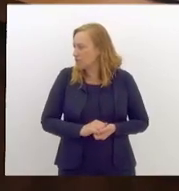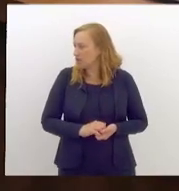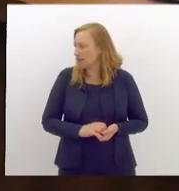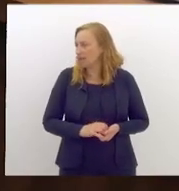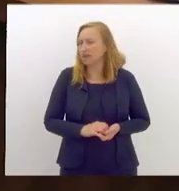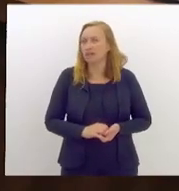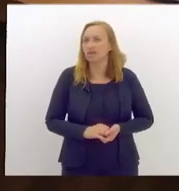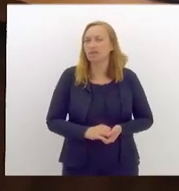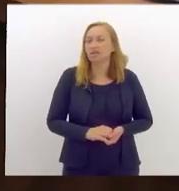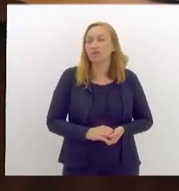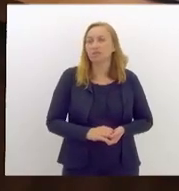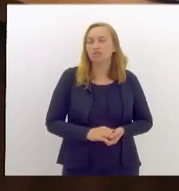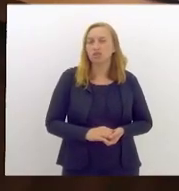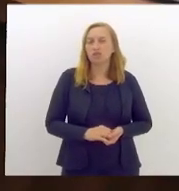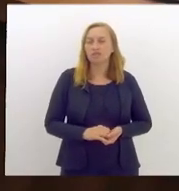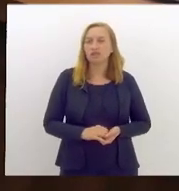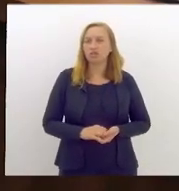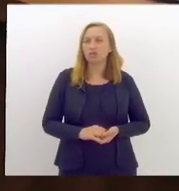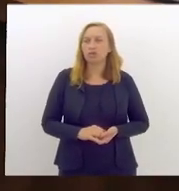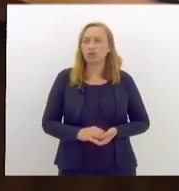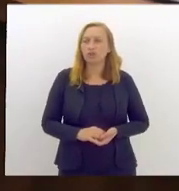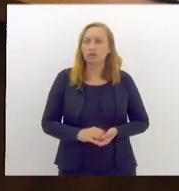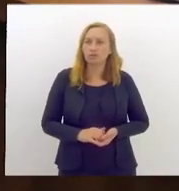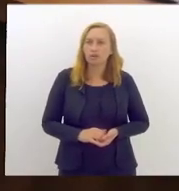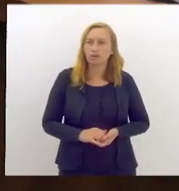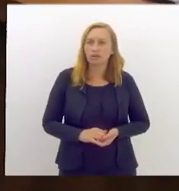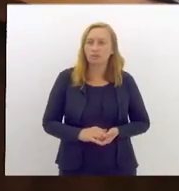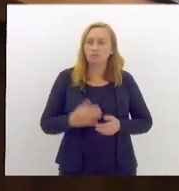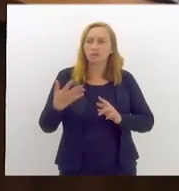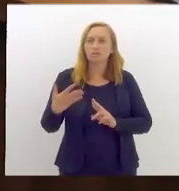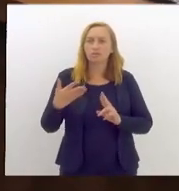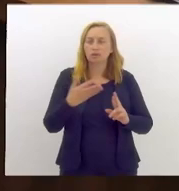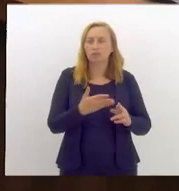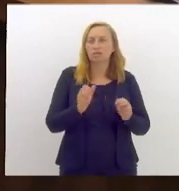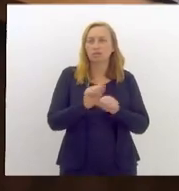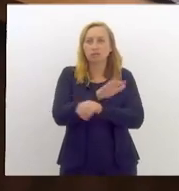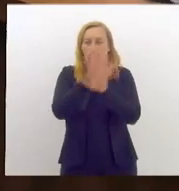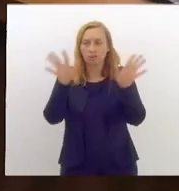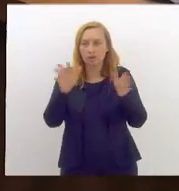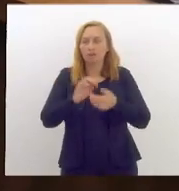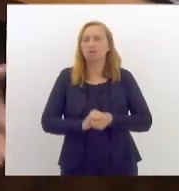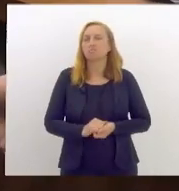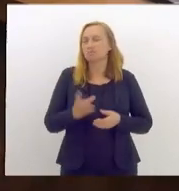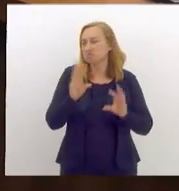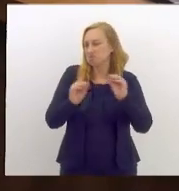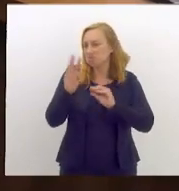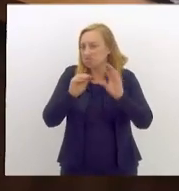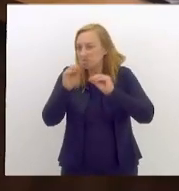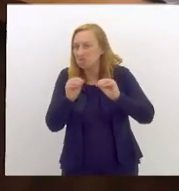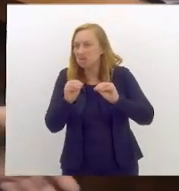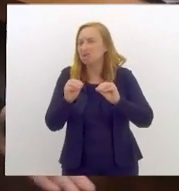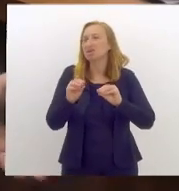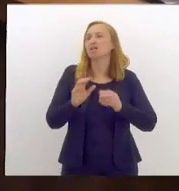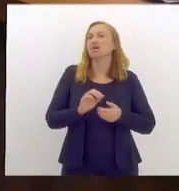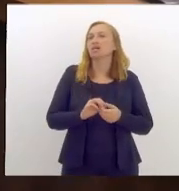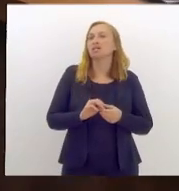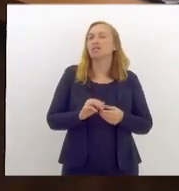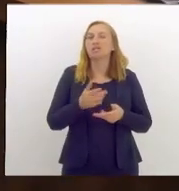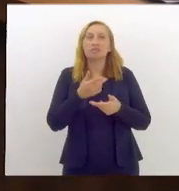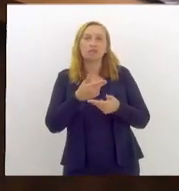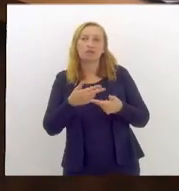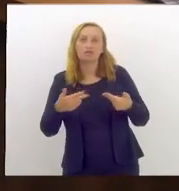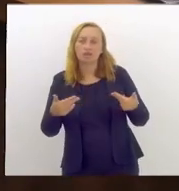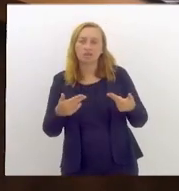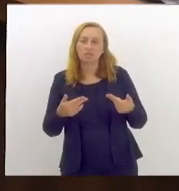um novo Espigão no centro do Rio de Janeiro portanto os dois interesses estão muito claros pode ter mimimi pode ter blá blá pode ter